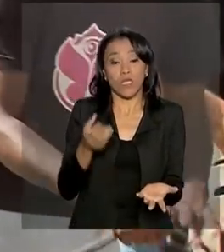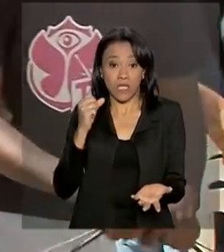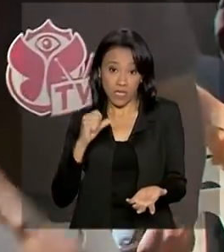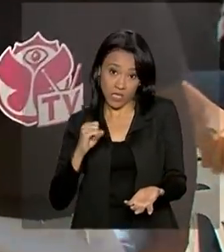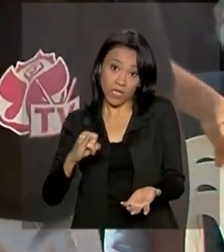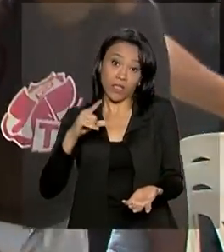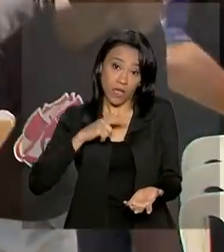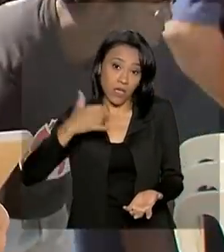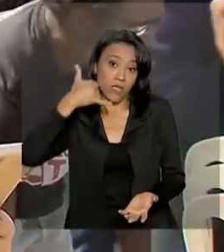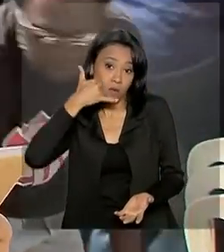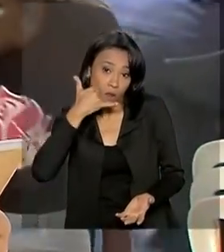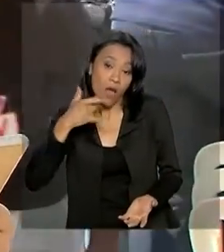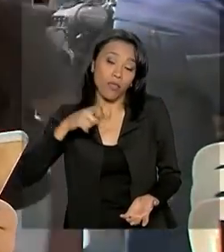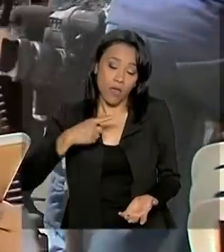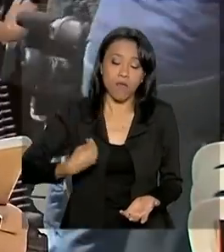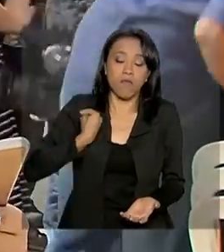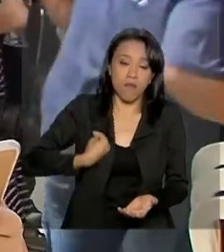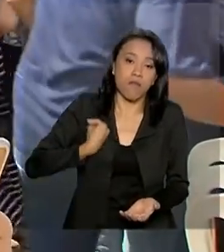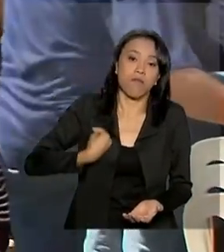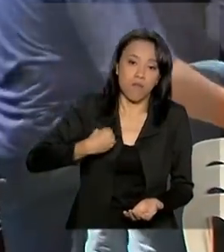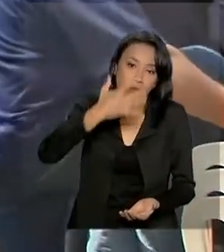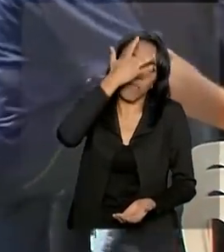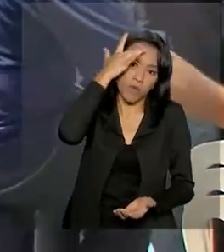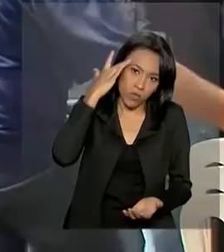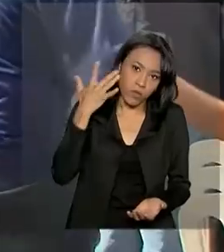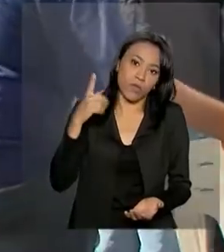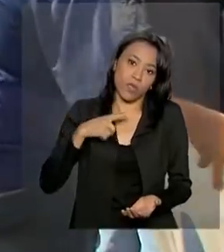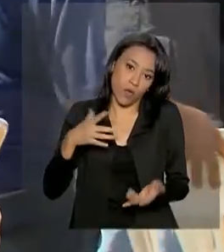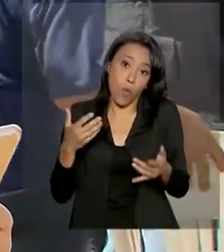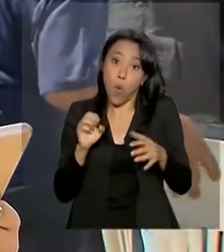há também ali uma pessoa ou, infelizmente, um